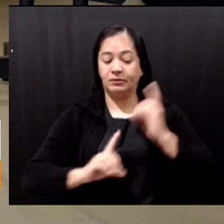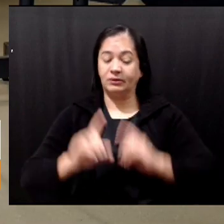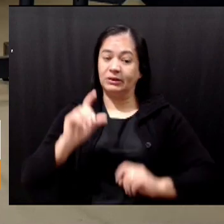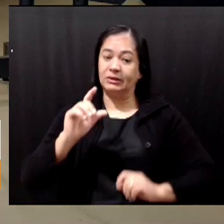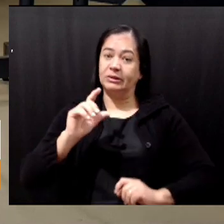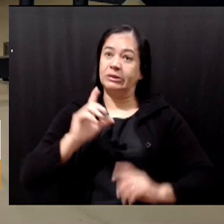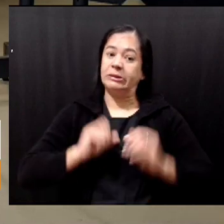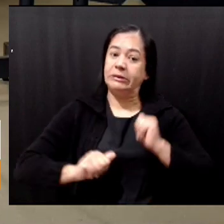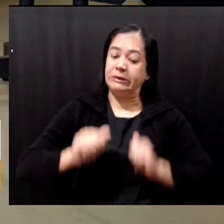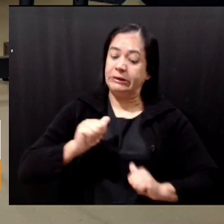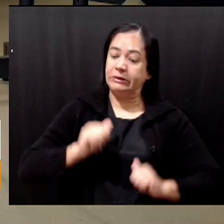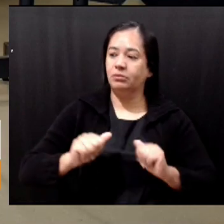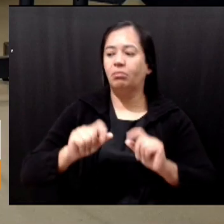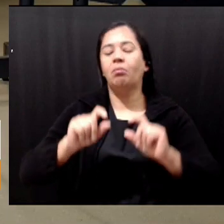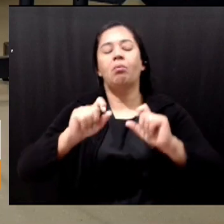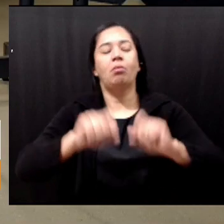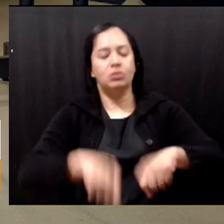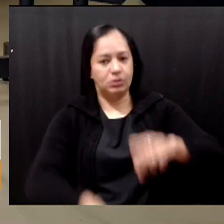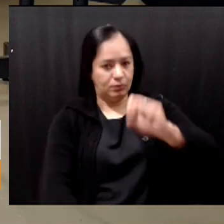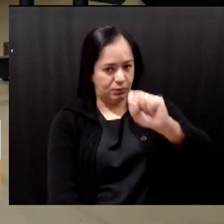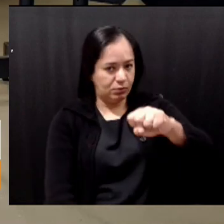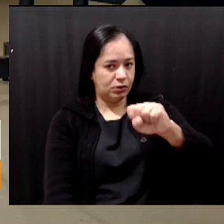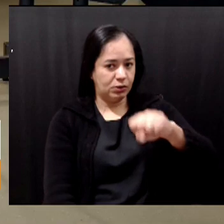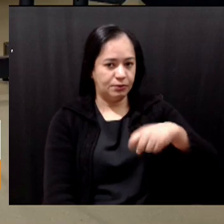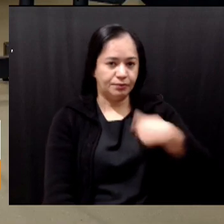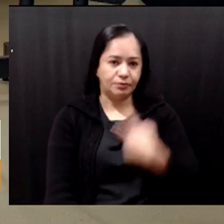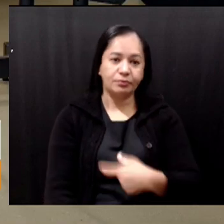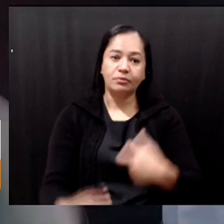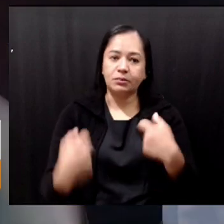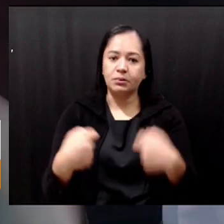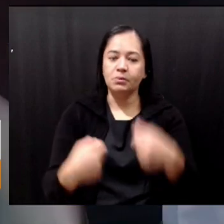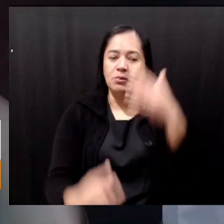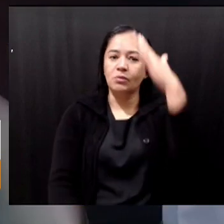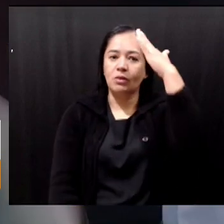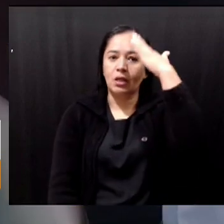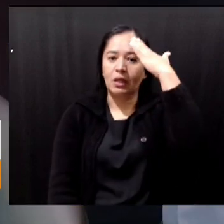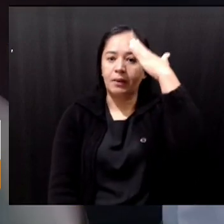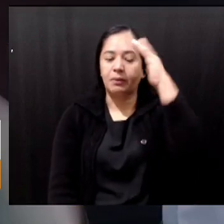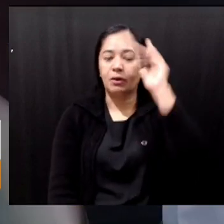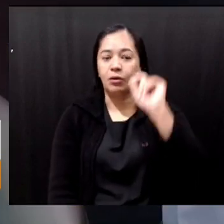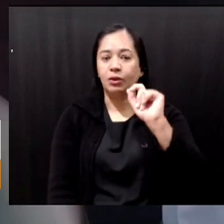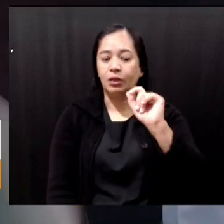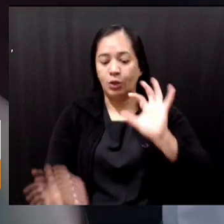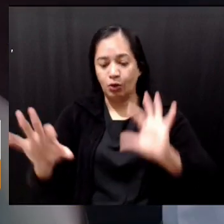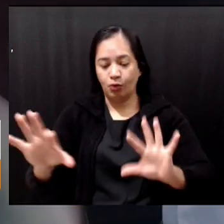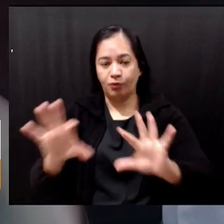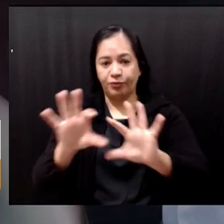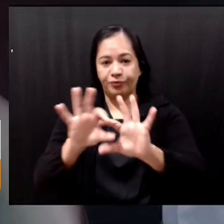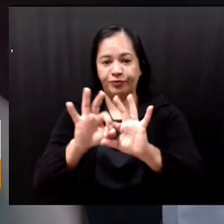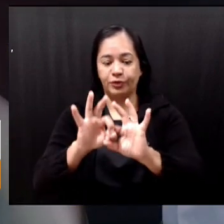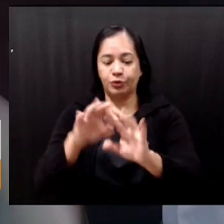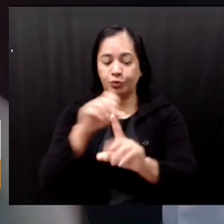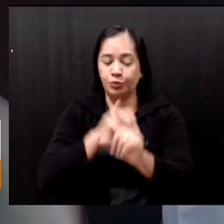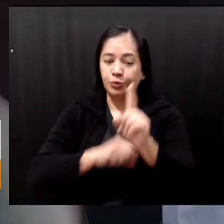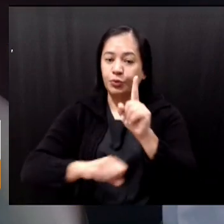acho que é importante a gente considerar, que os vínculos sociais eles dependem e eles